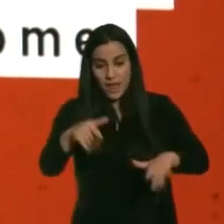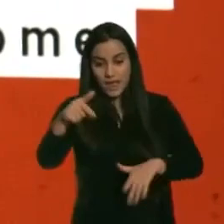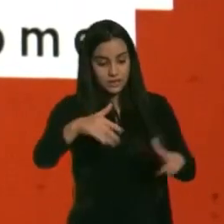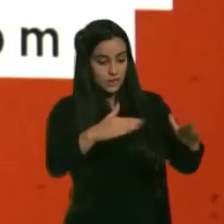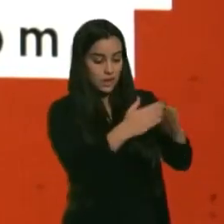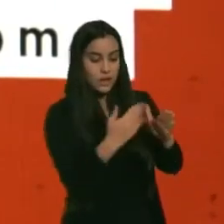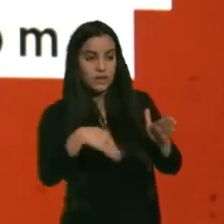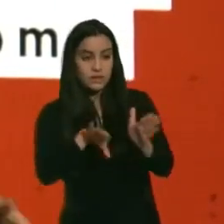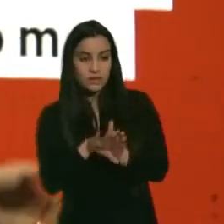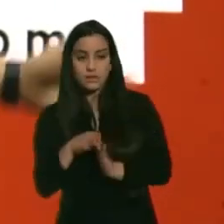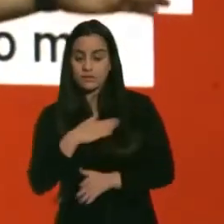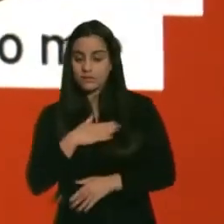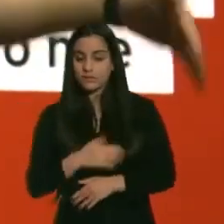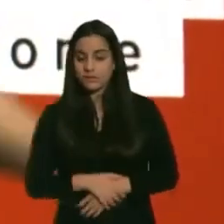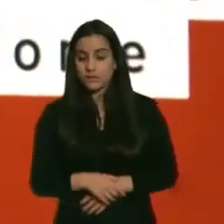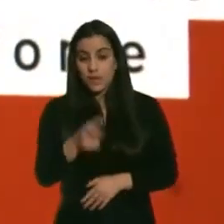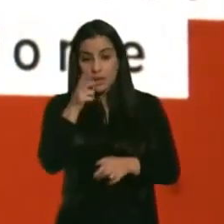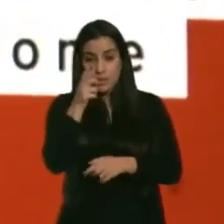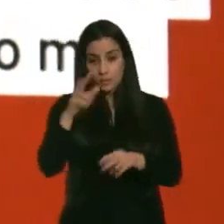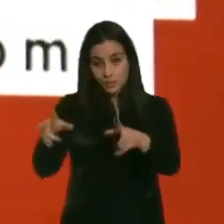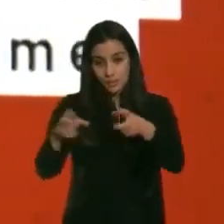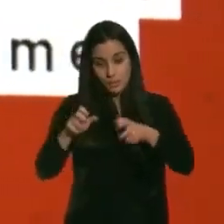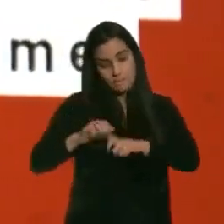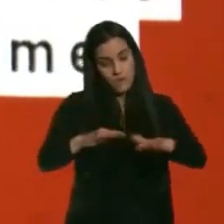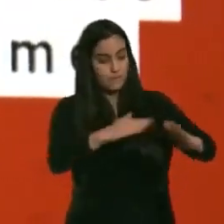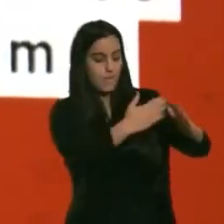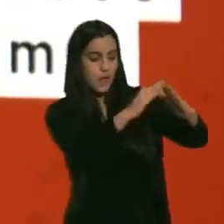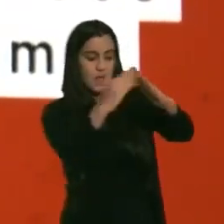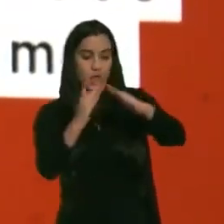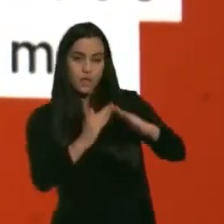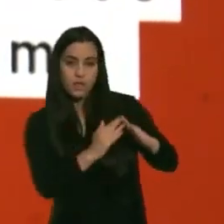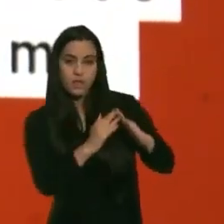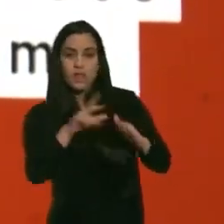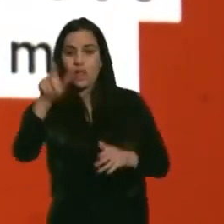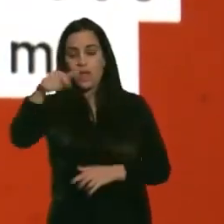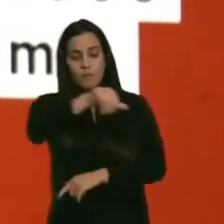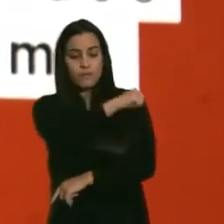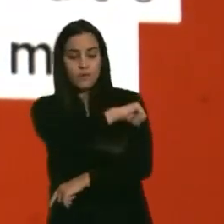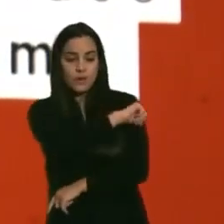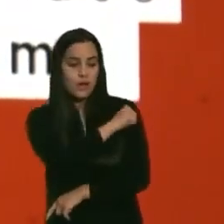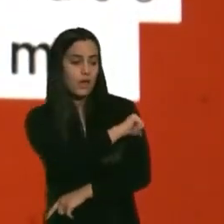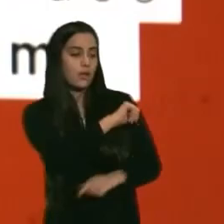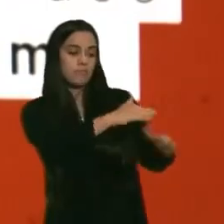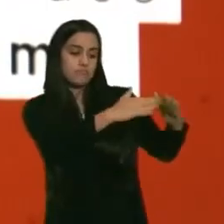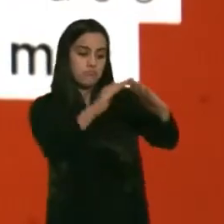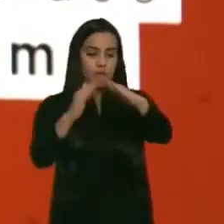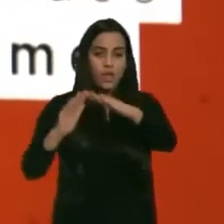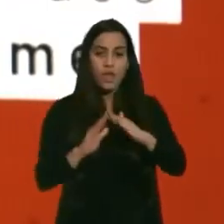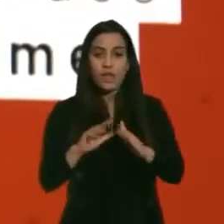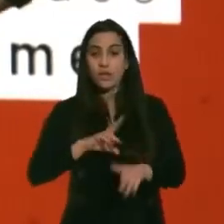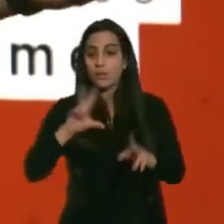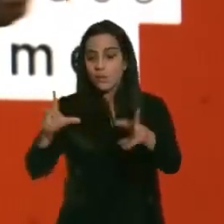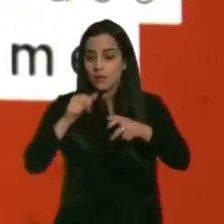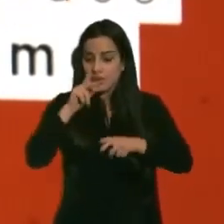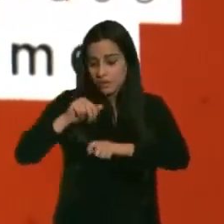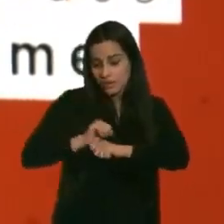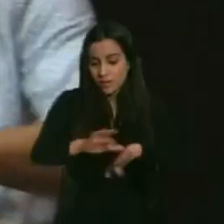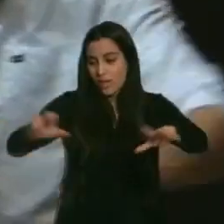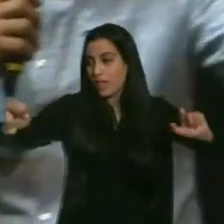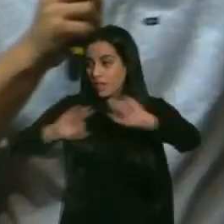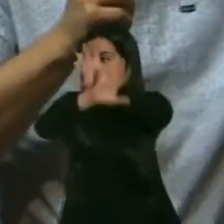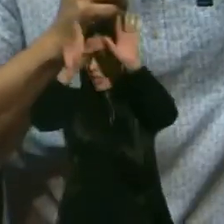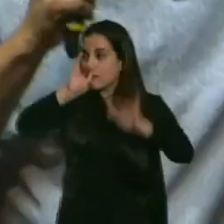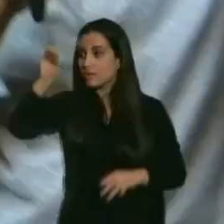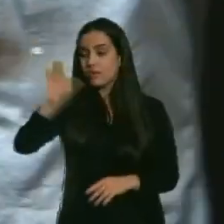casa. Eu vejo ele passando pelas favelas, no Rio de Janeiro, pelas comunidades. Eu vejo a glória de Deus